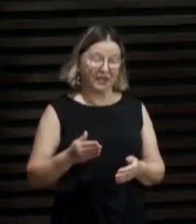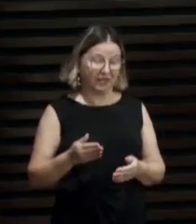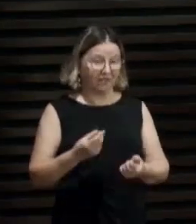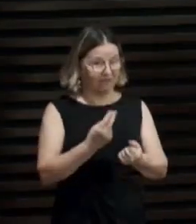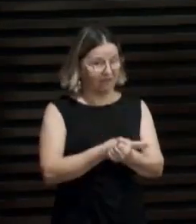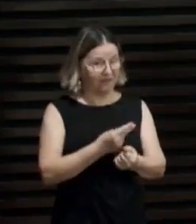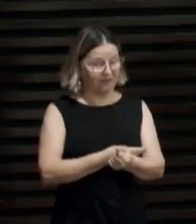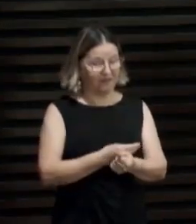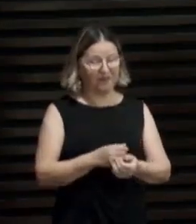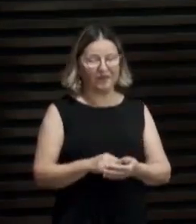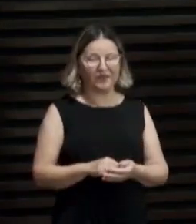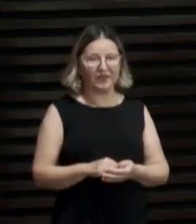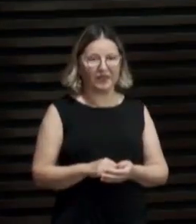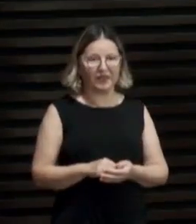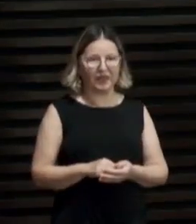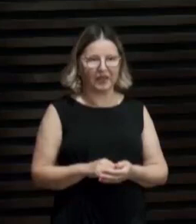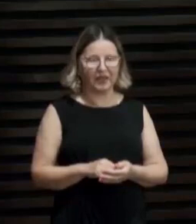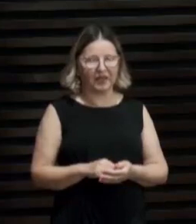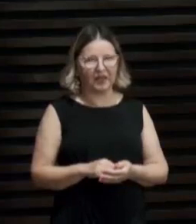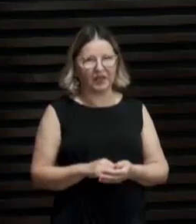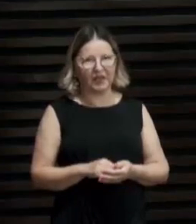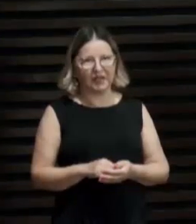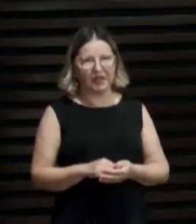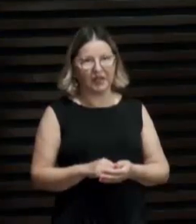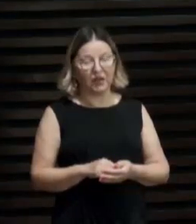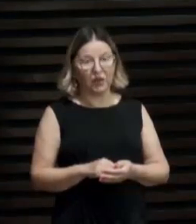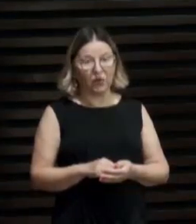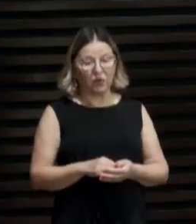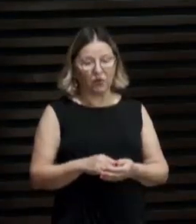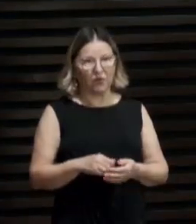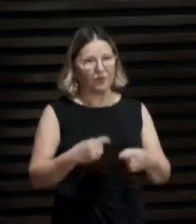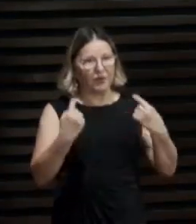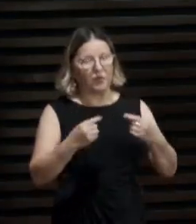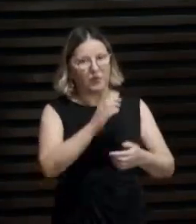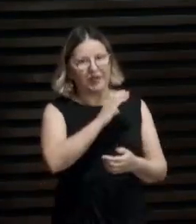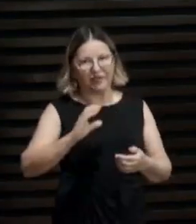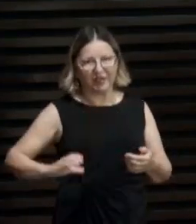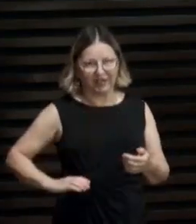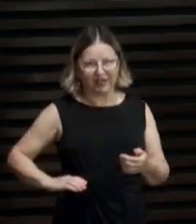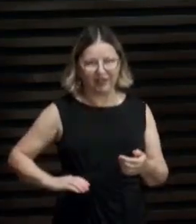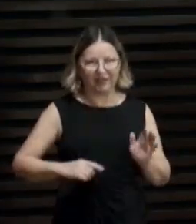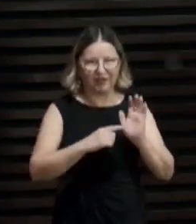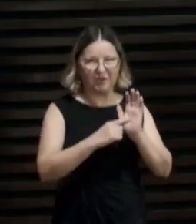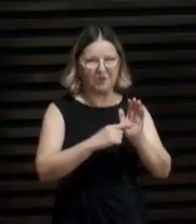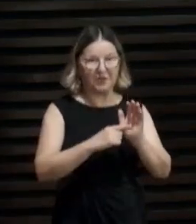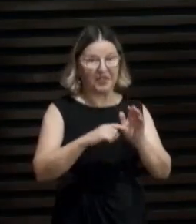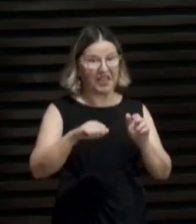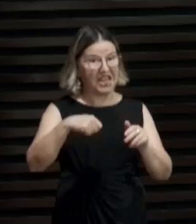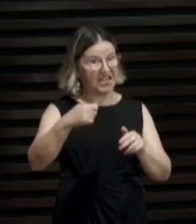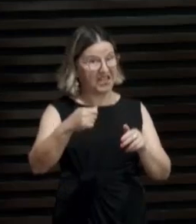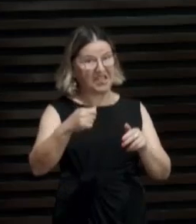haverá sinais nos céus, na terra, que esse anticristo vai promover. Veja bem, queridos, o